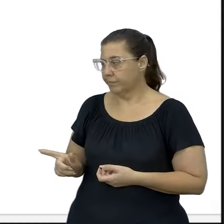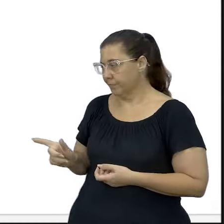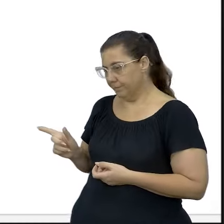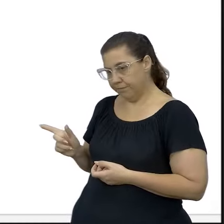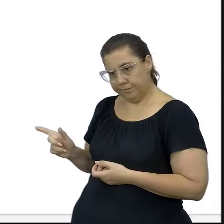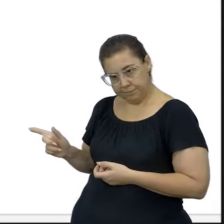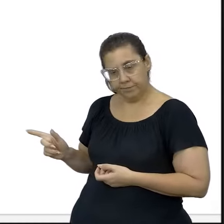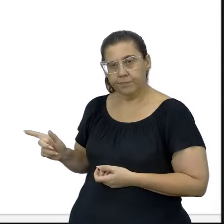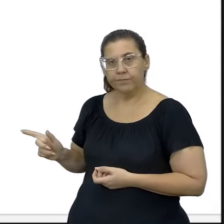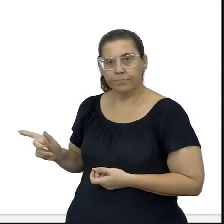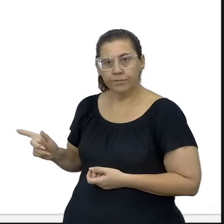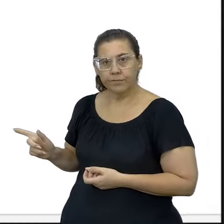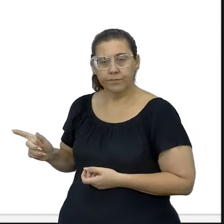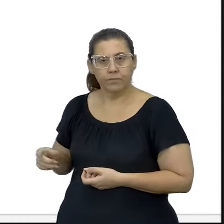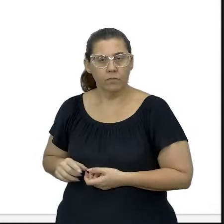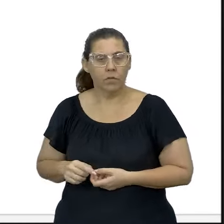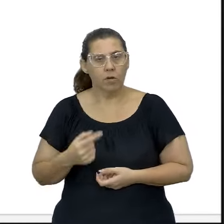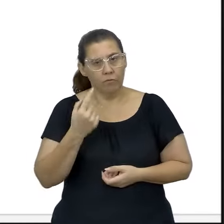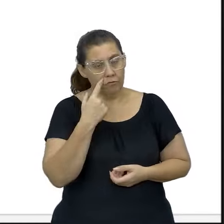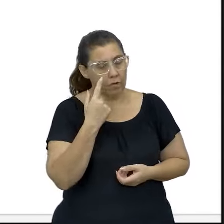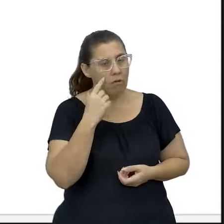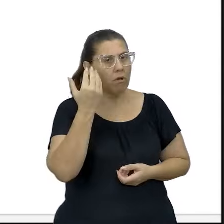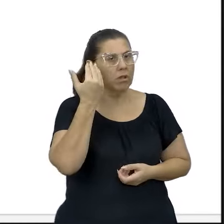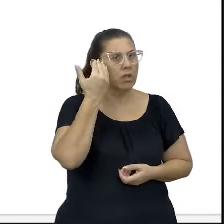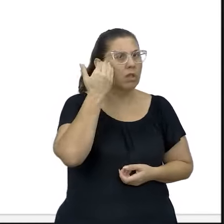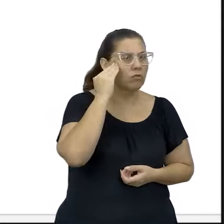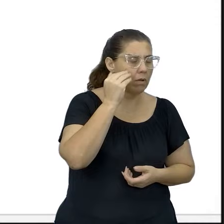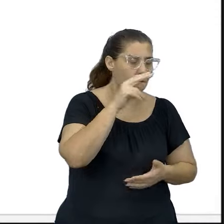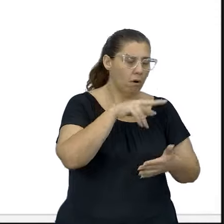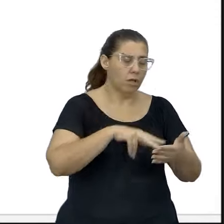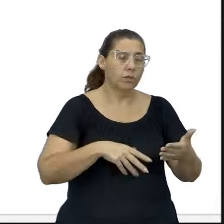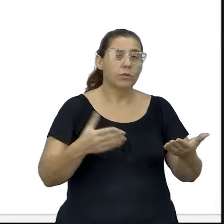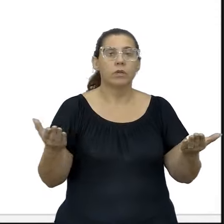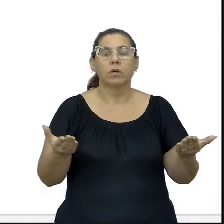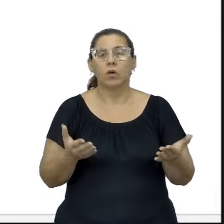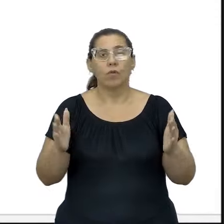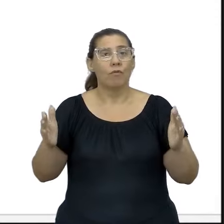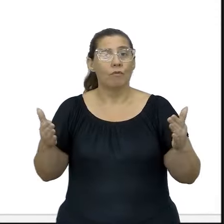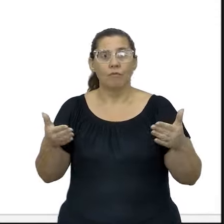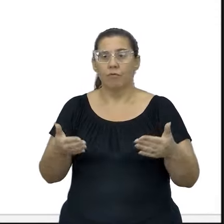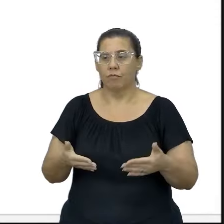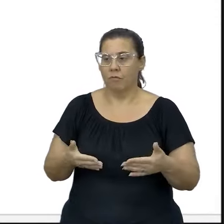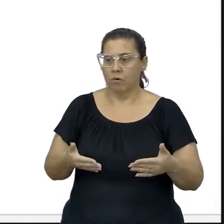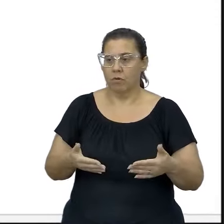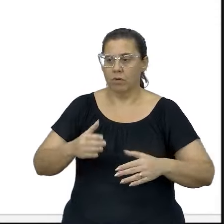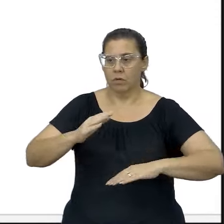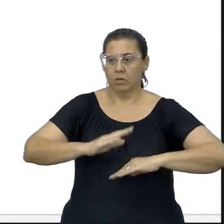algumas habilidades, né, que envolvem a compreensão e leitura, e agora nós vamos focar nas